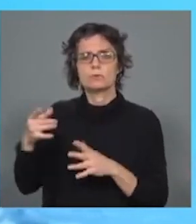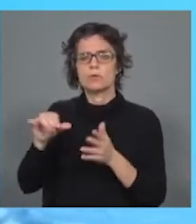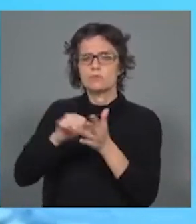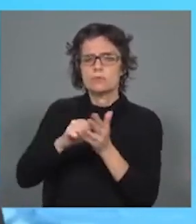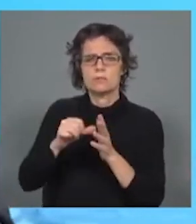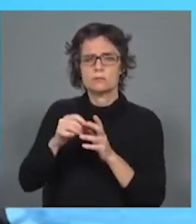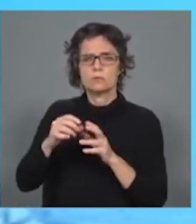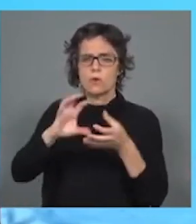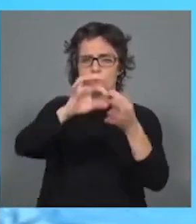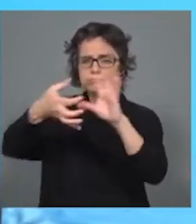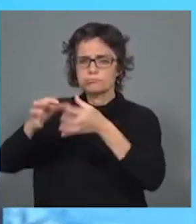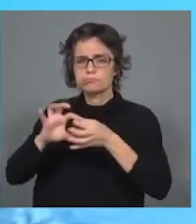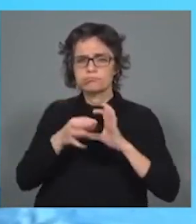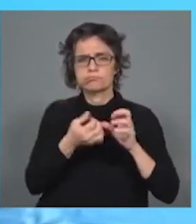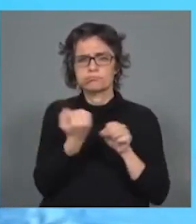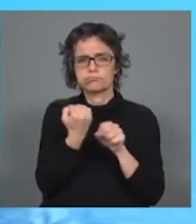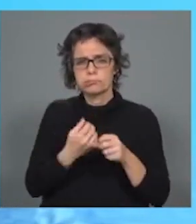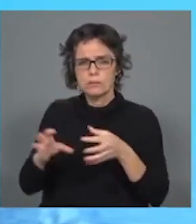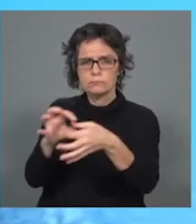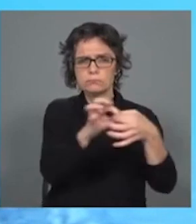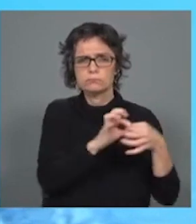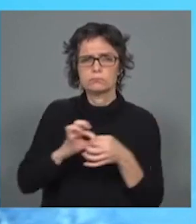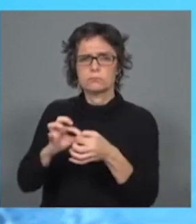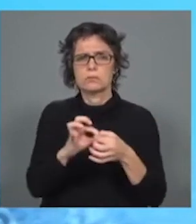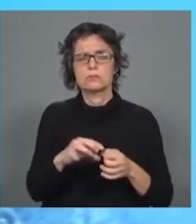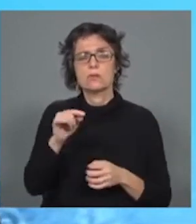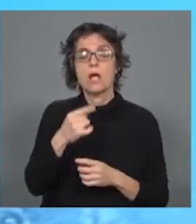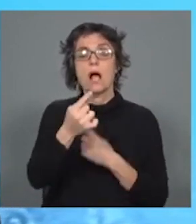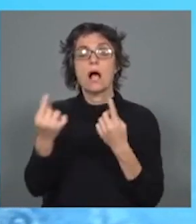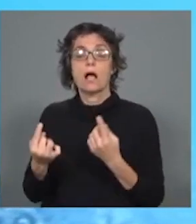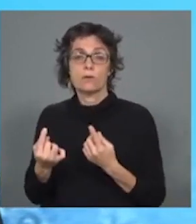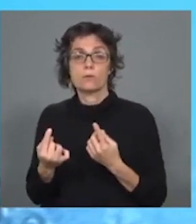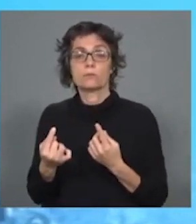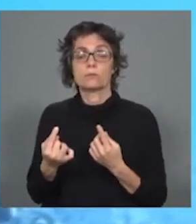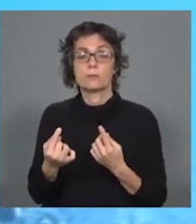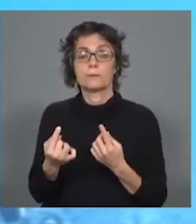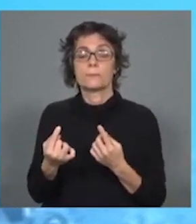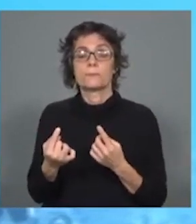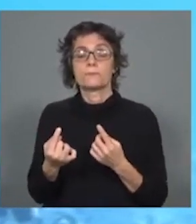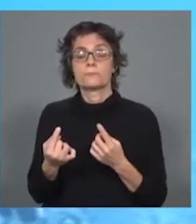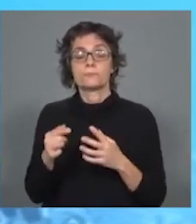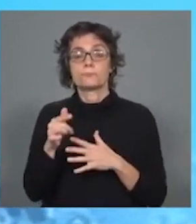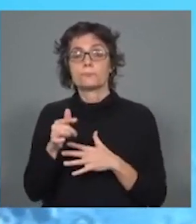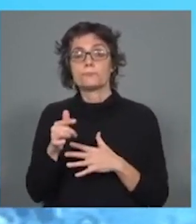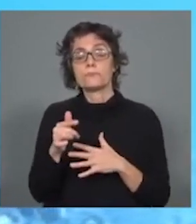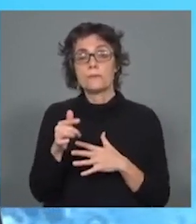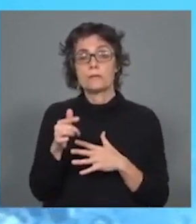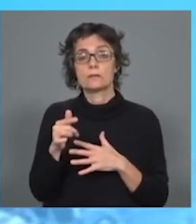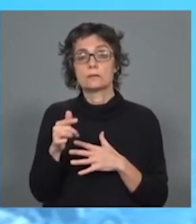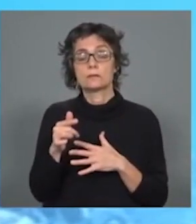e, de facto, houve alguns pontos, isto não é generalizado ainda,